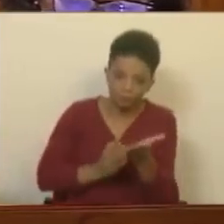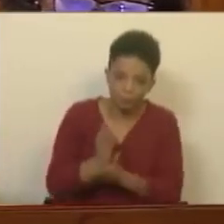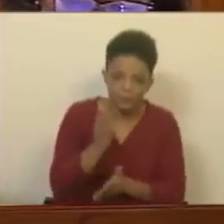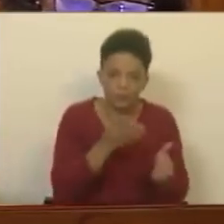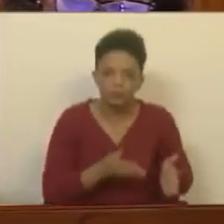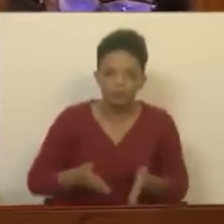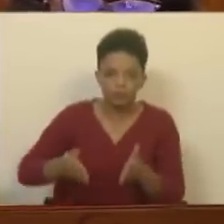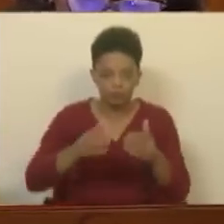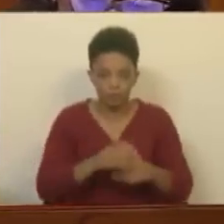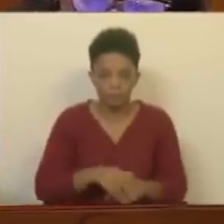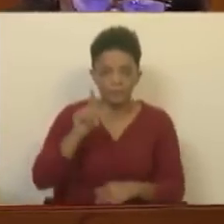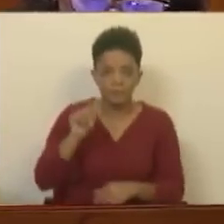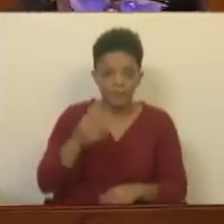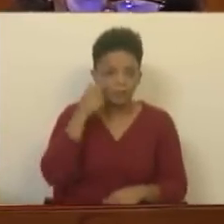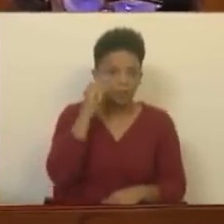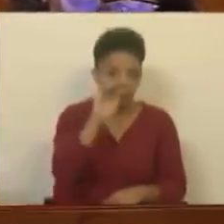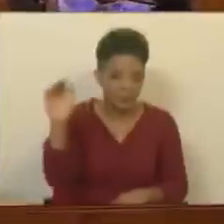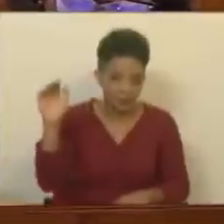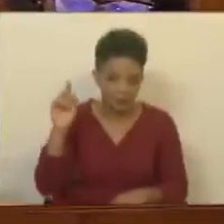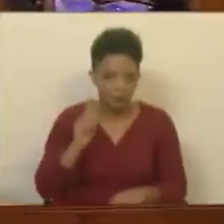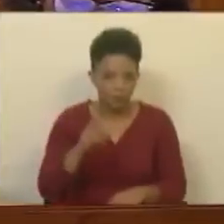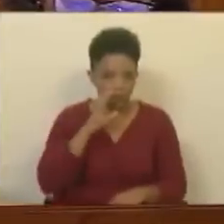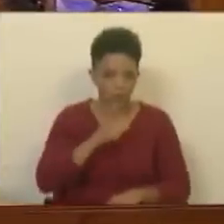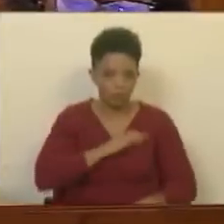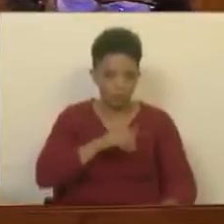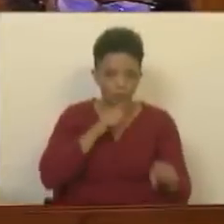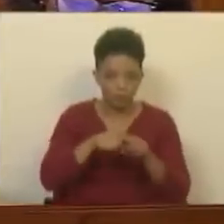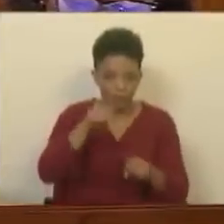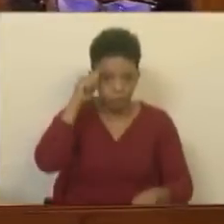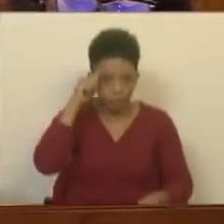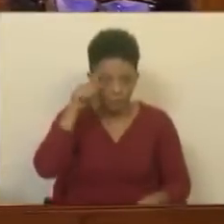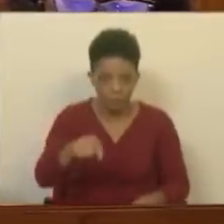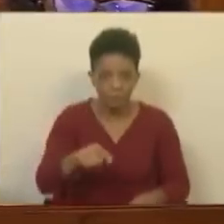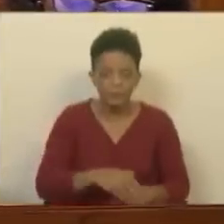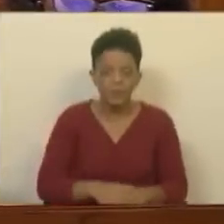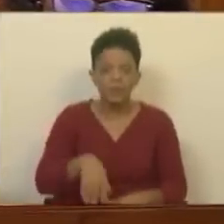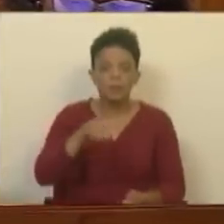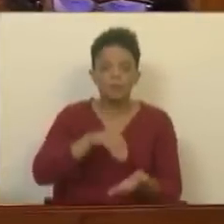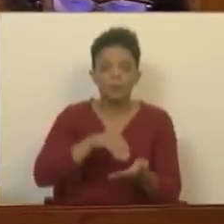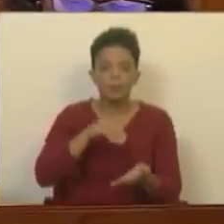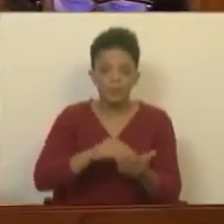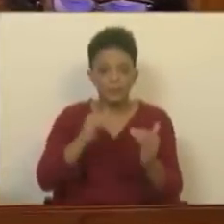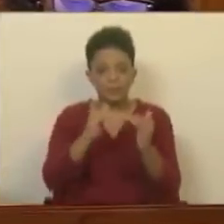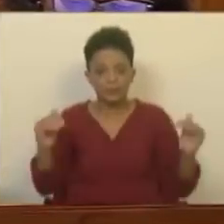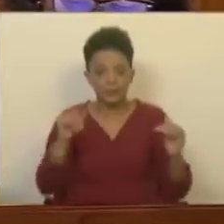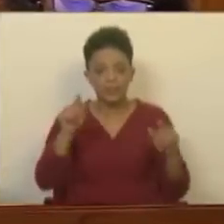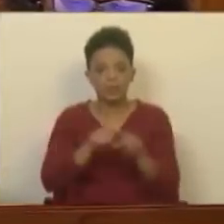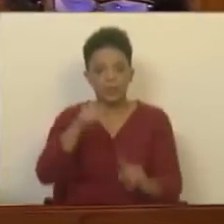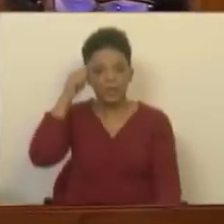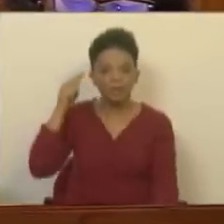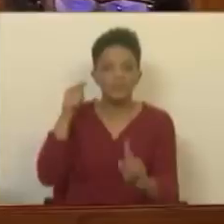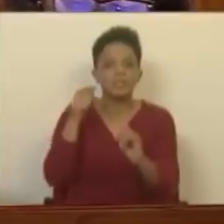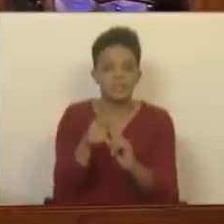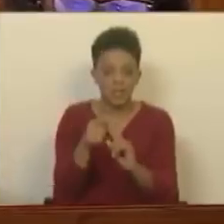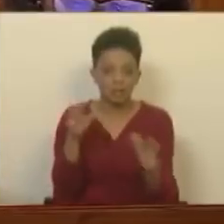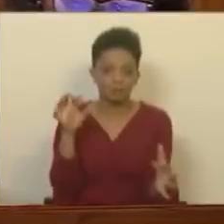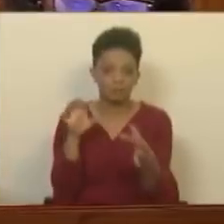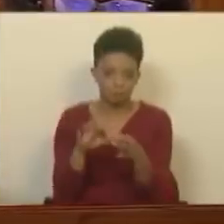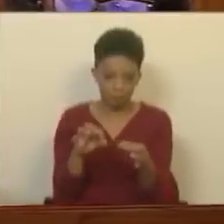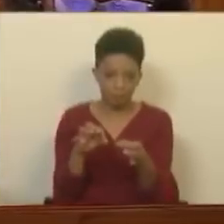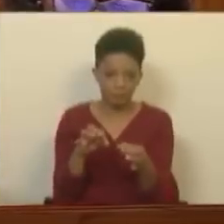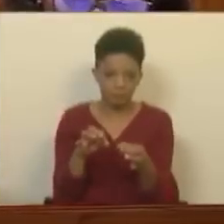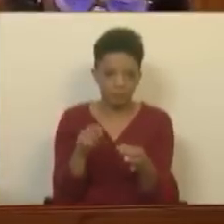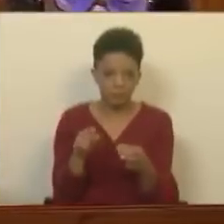essa trajetória e chamar sua atenção do seguinte senhor Deputado Como sabe linear de pobreza é um referencial relativamente